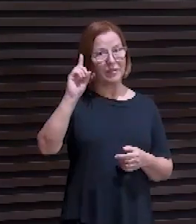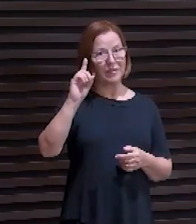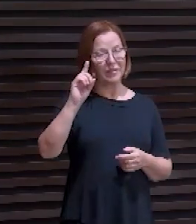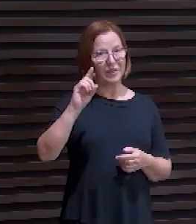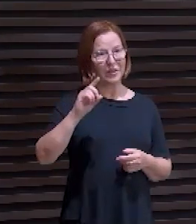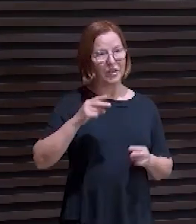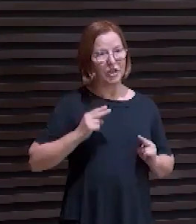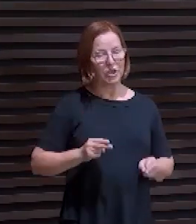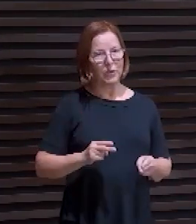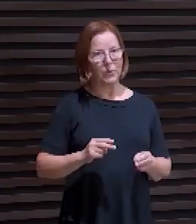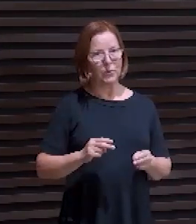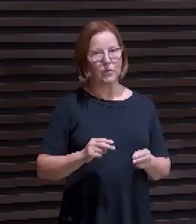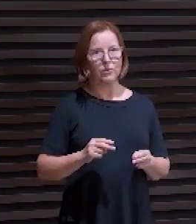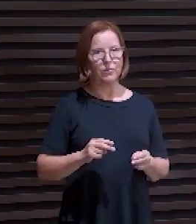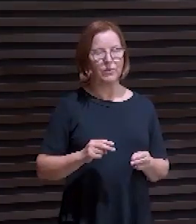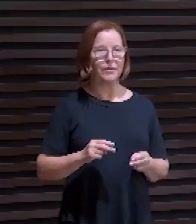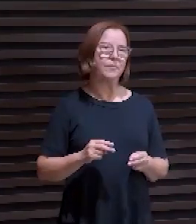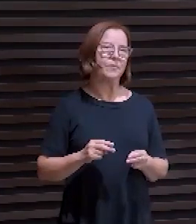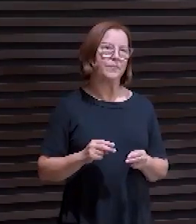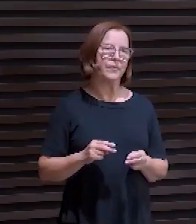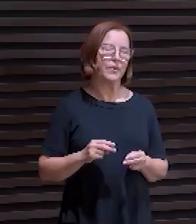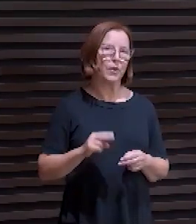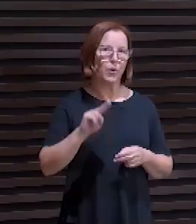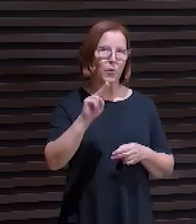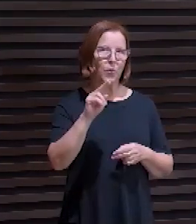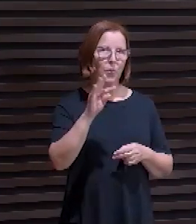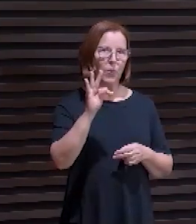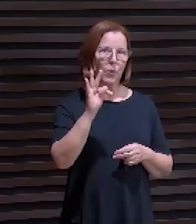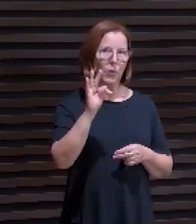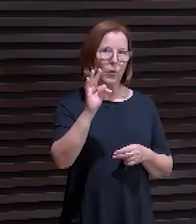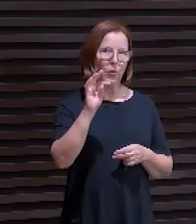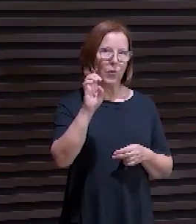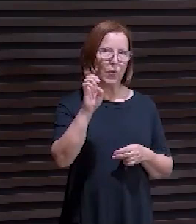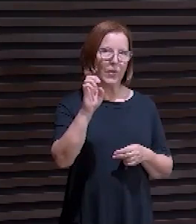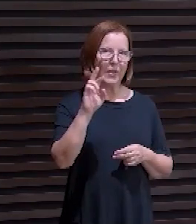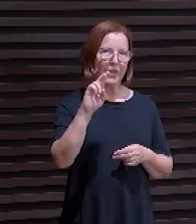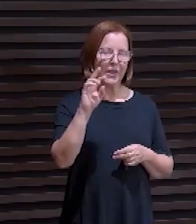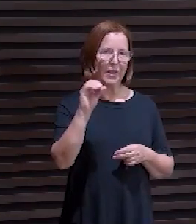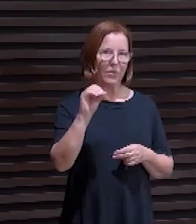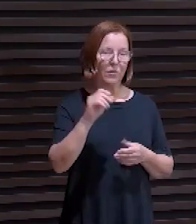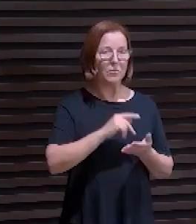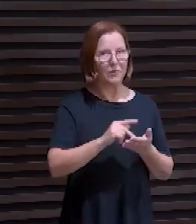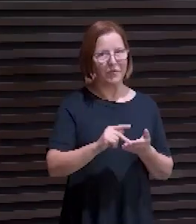útero purificado, porque sem derramamento de sangue não há purificação.